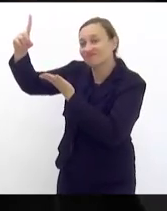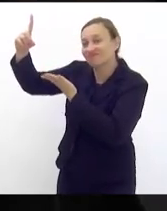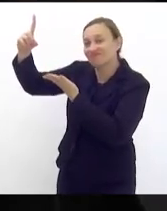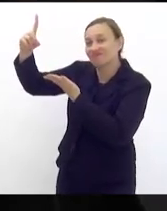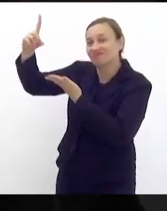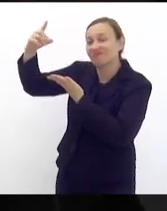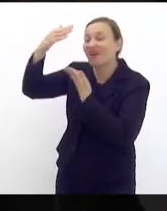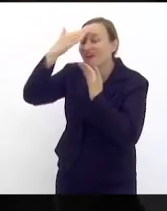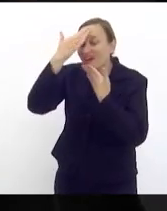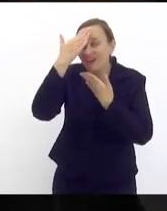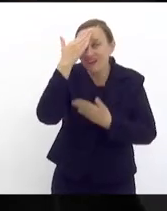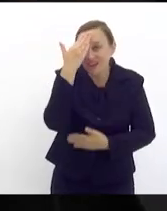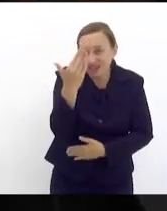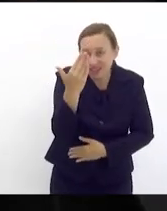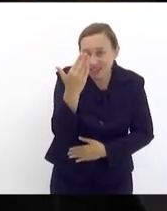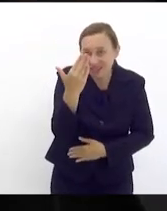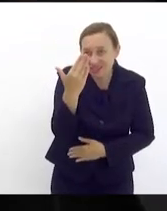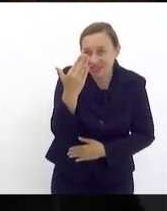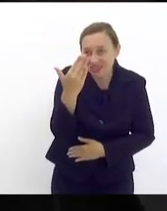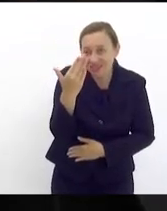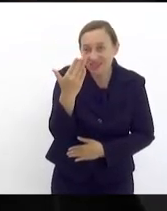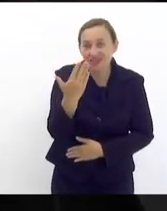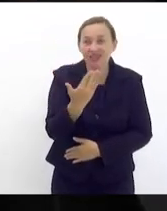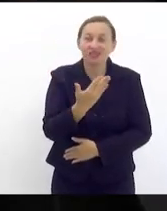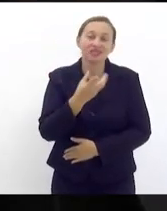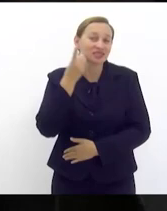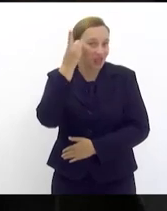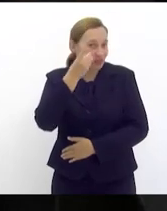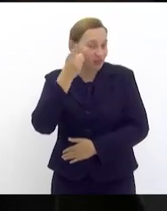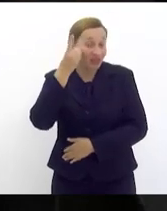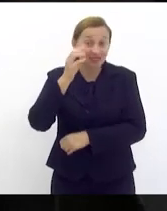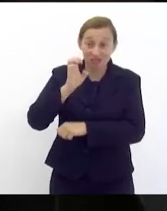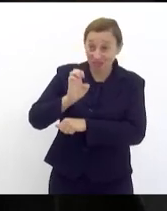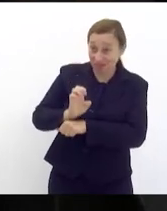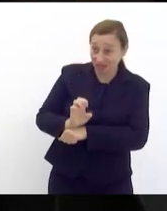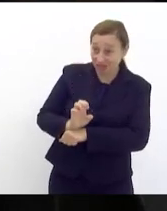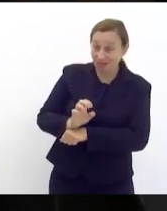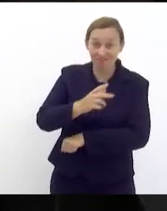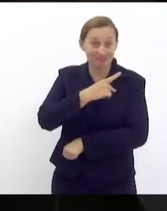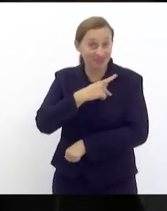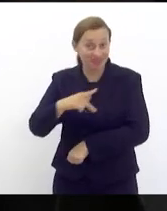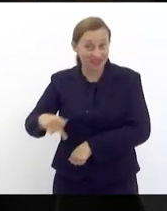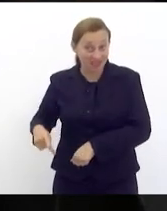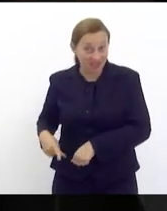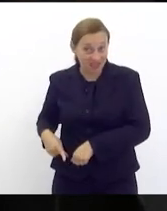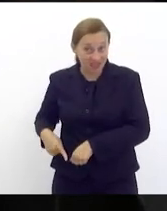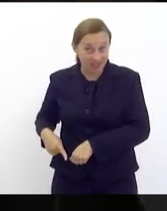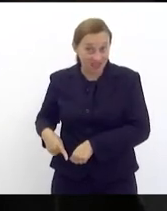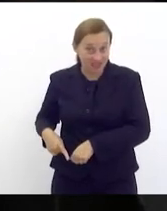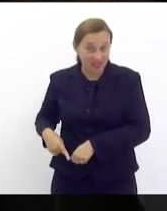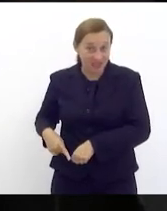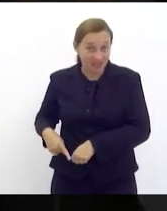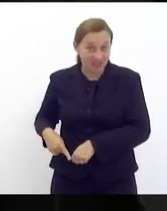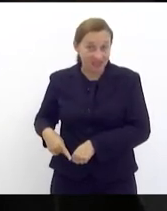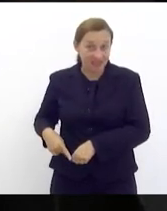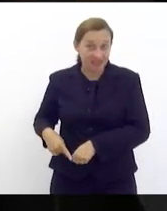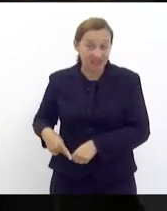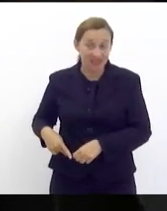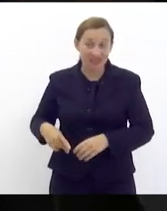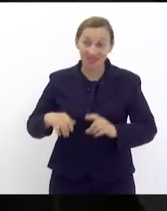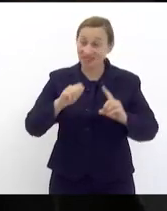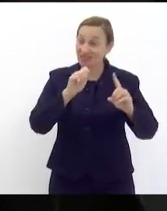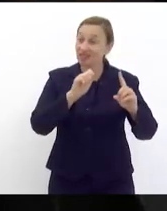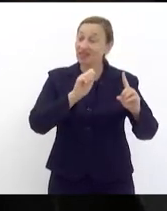agradecer ao nosso deputado estadual, presidente dessa cerimônia,